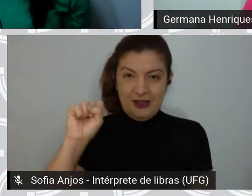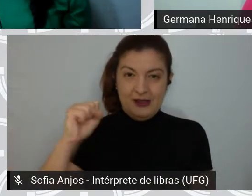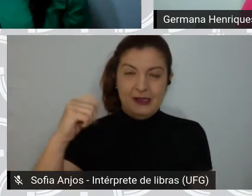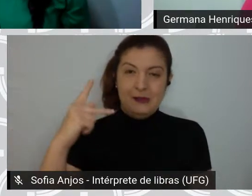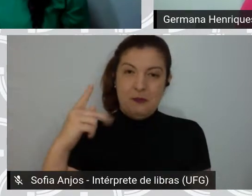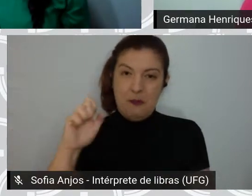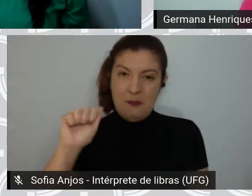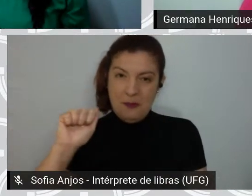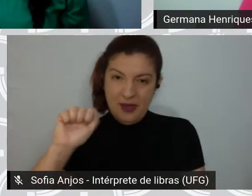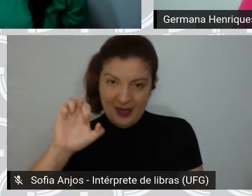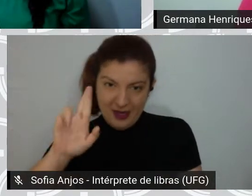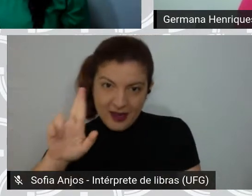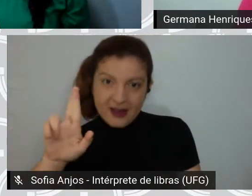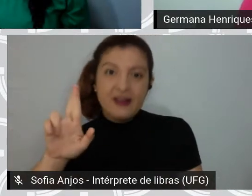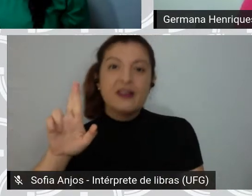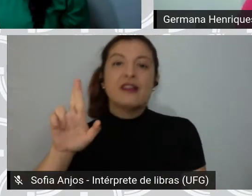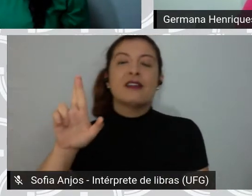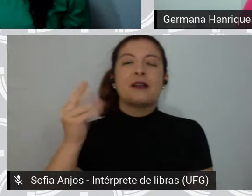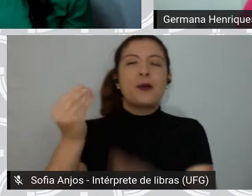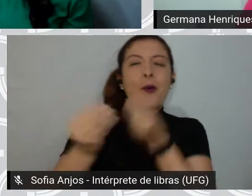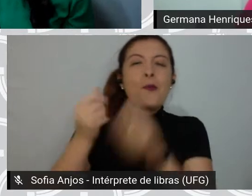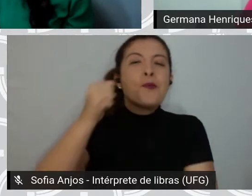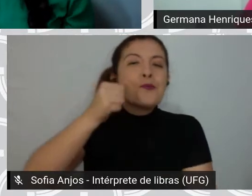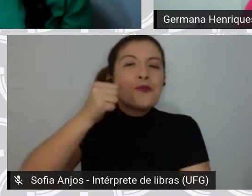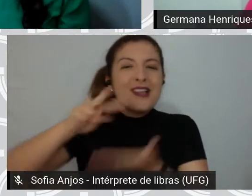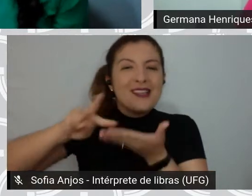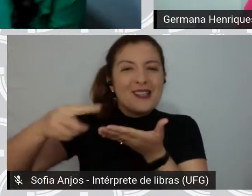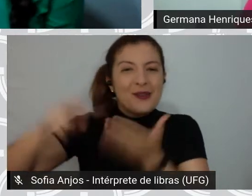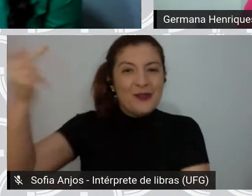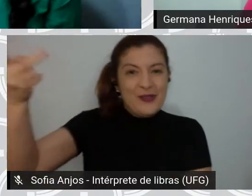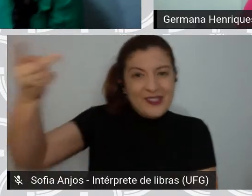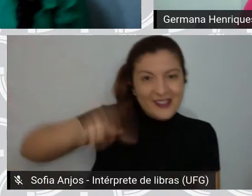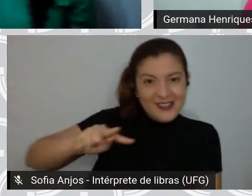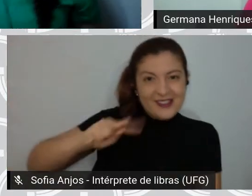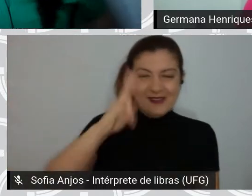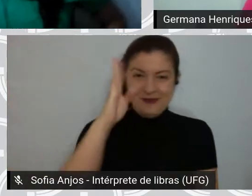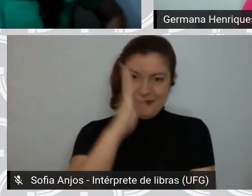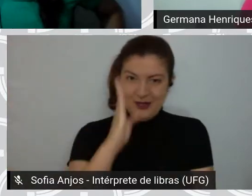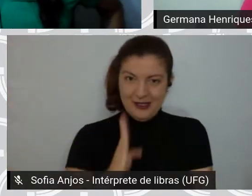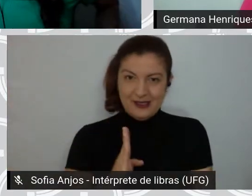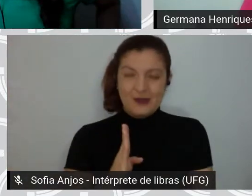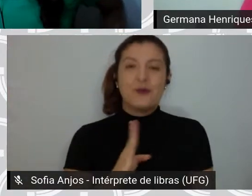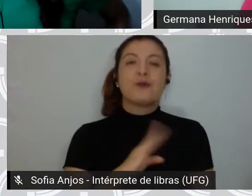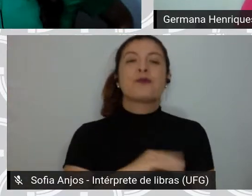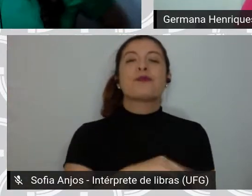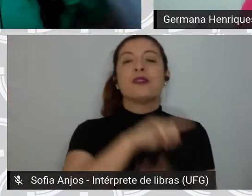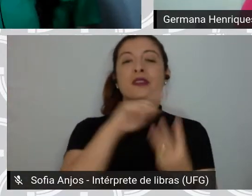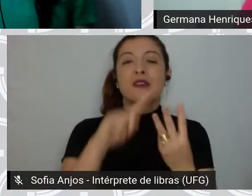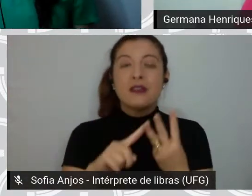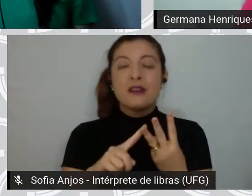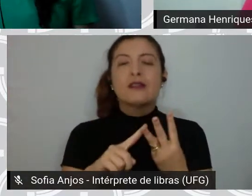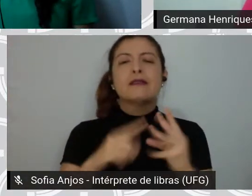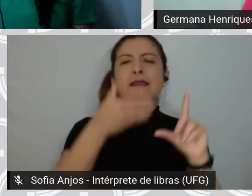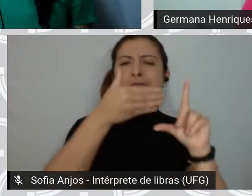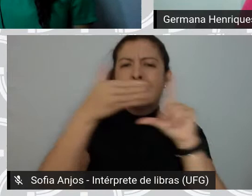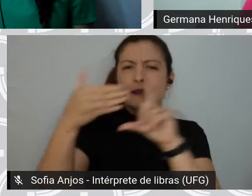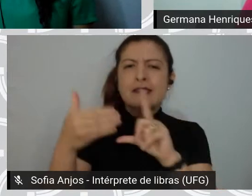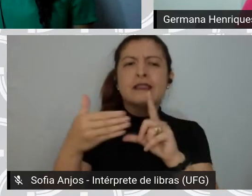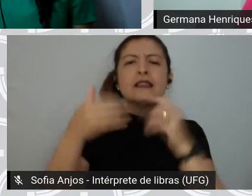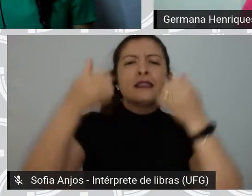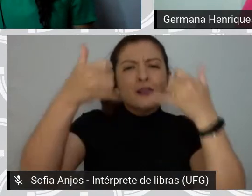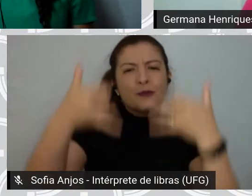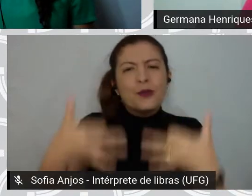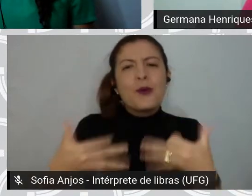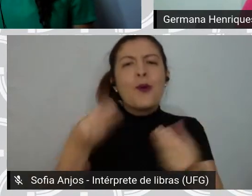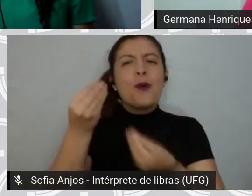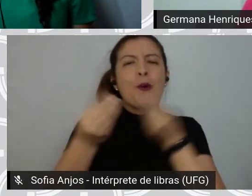Müller, das teses sobre o conceito de história do Walter Benjamin, né? E conversava,